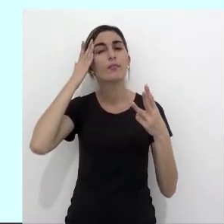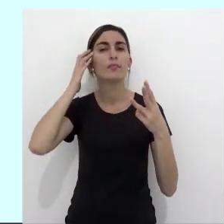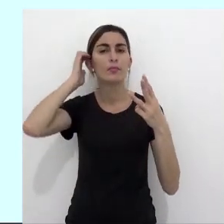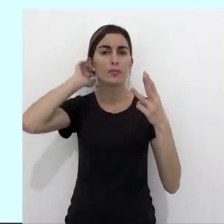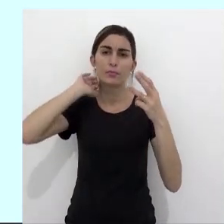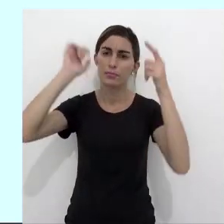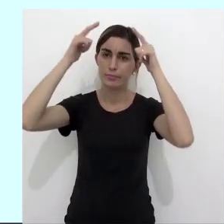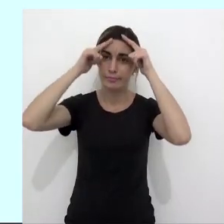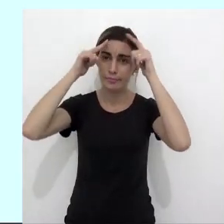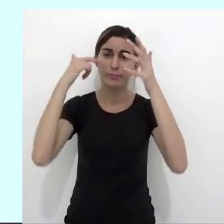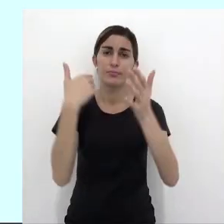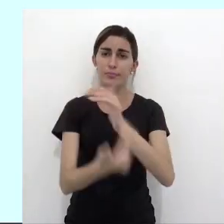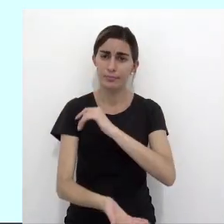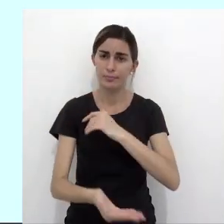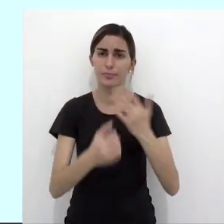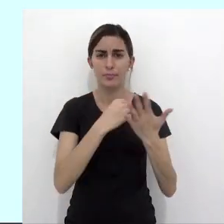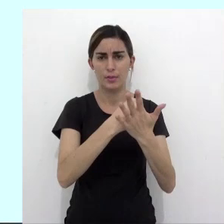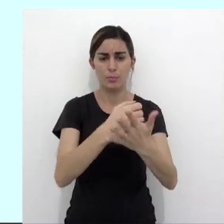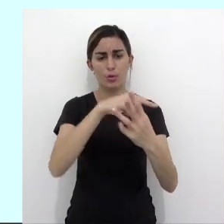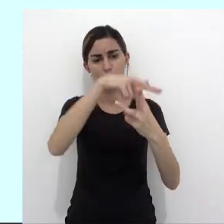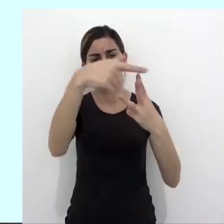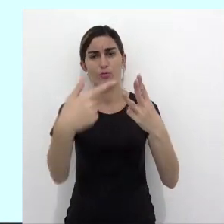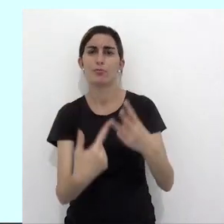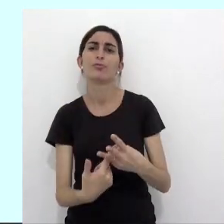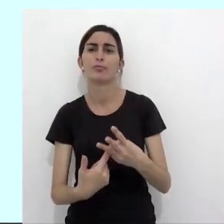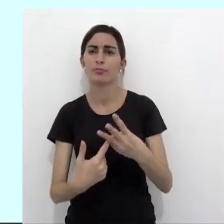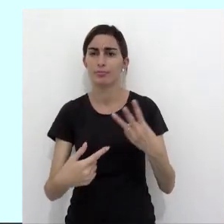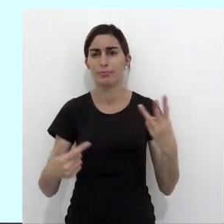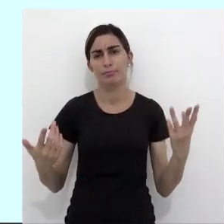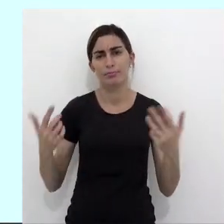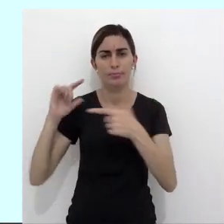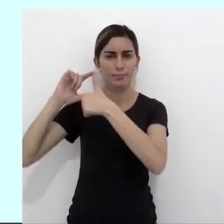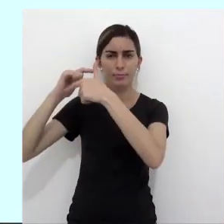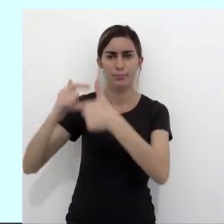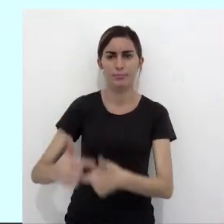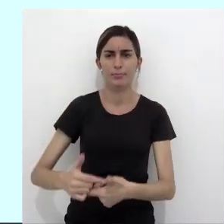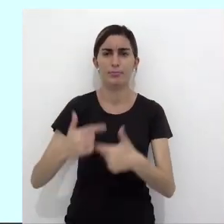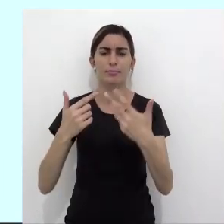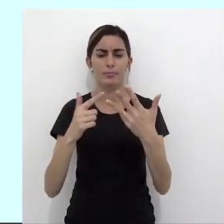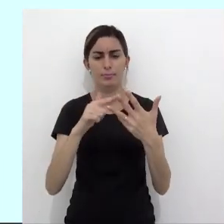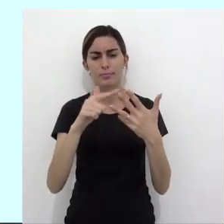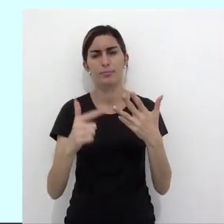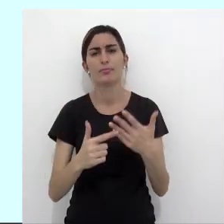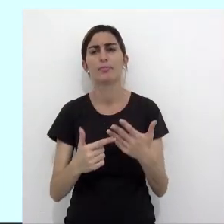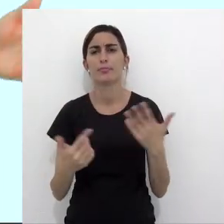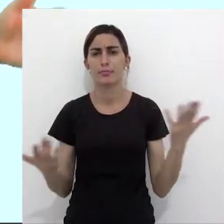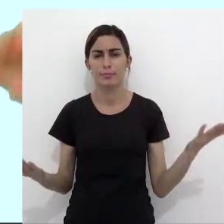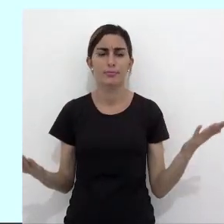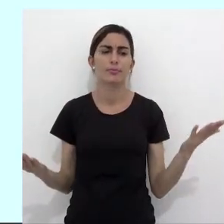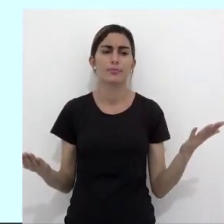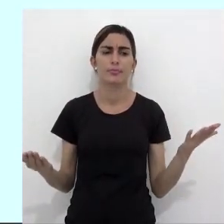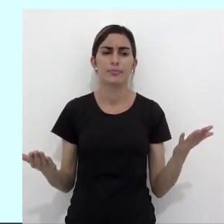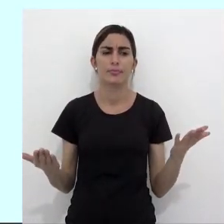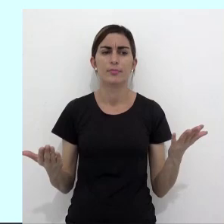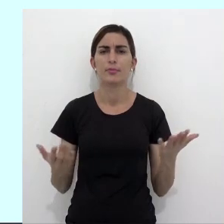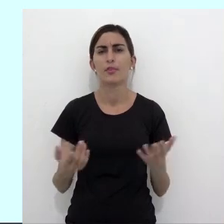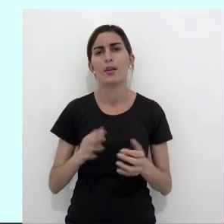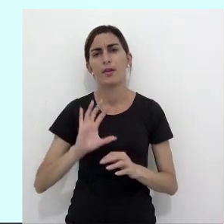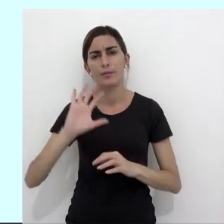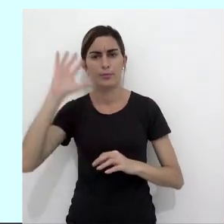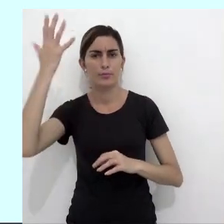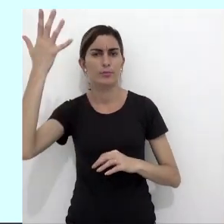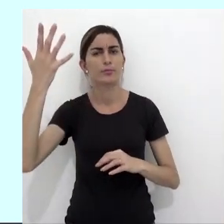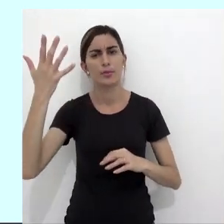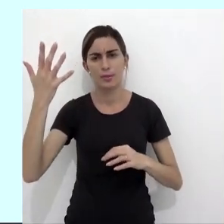A monarquia perde o apoio da aristocracia tradicional, a aristocracia rural. E aí